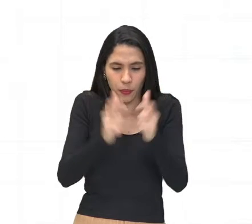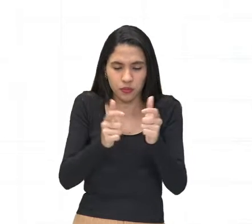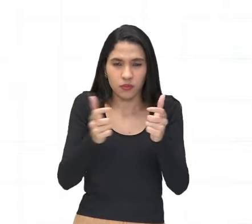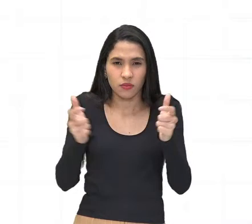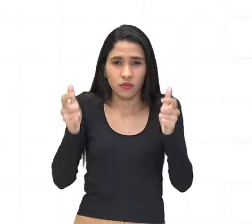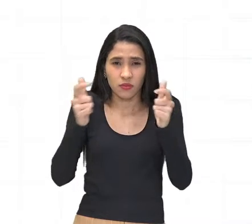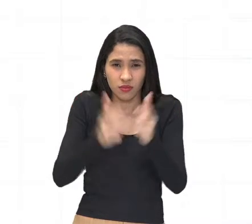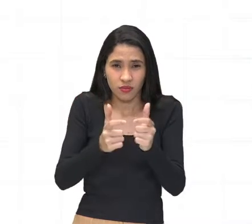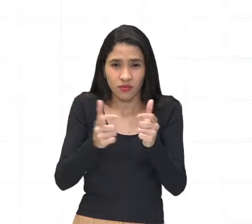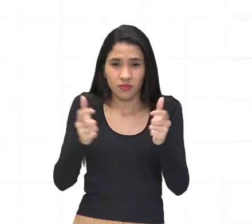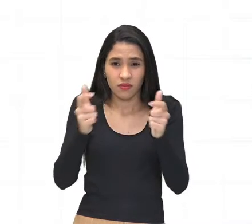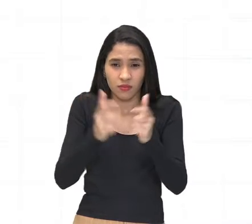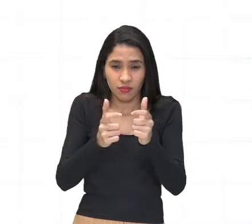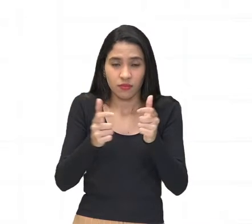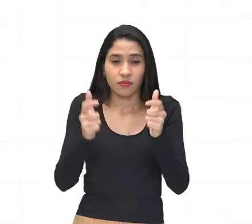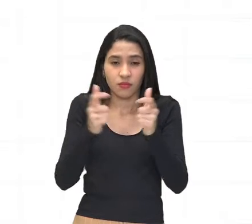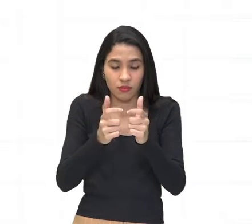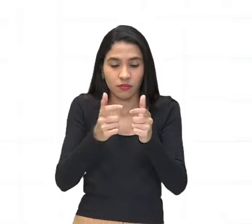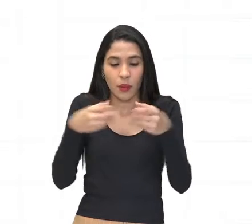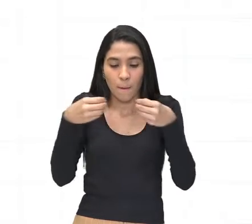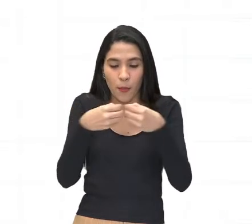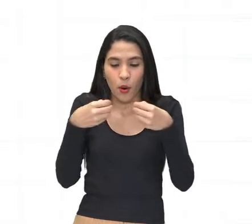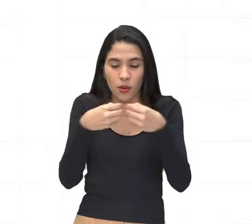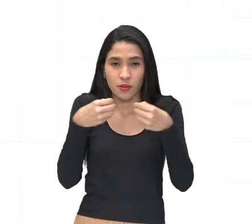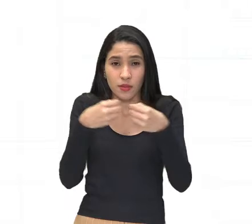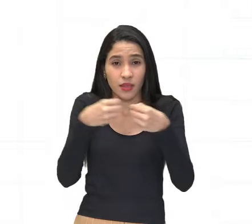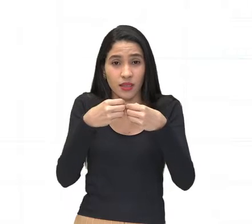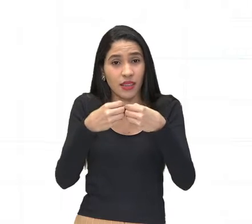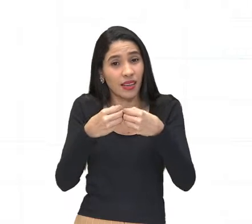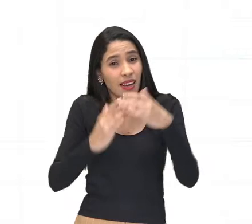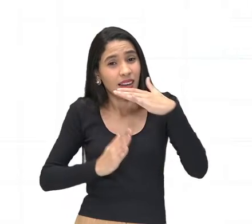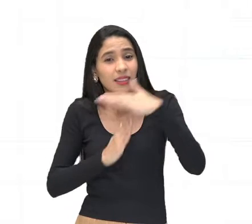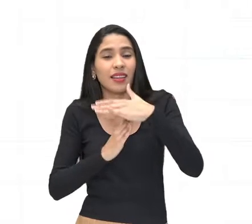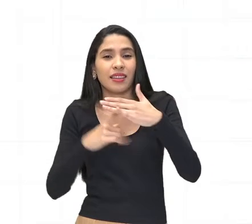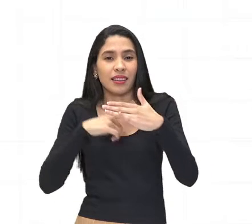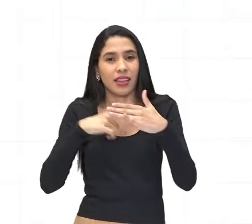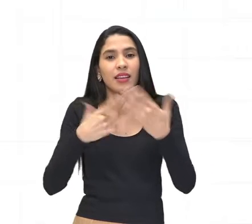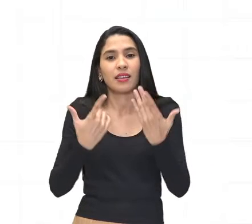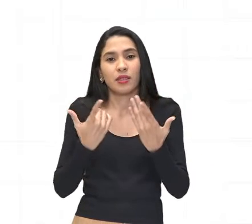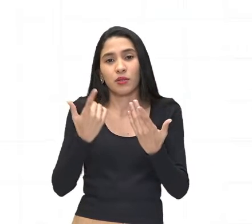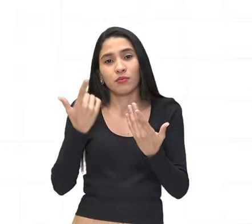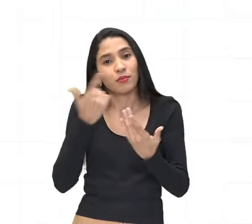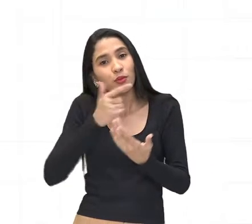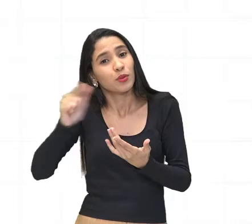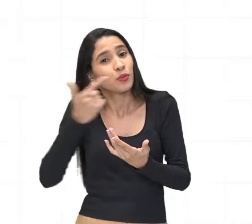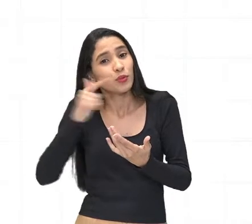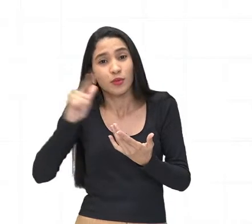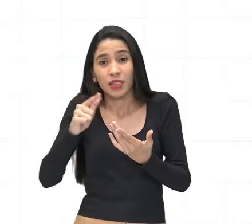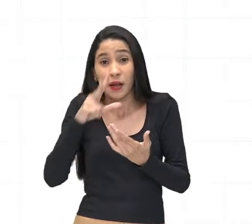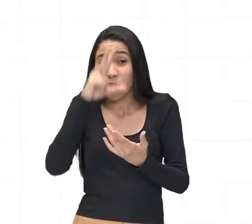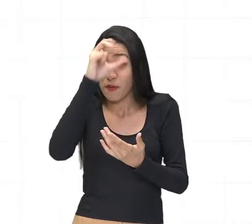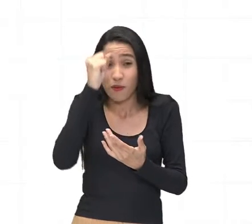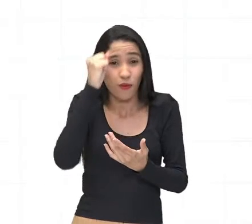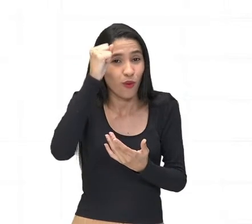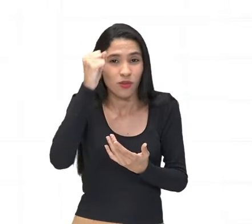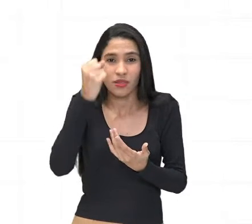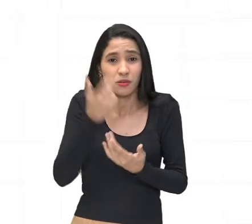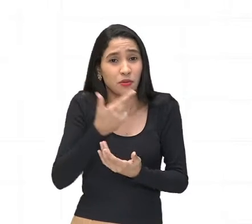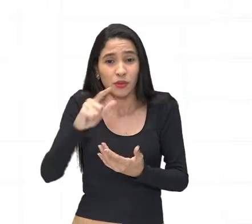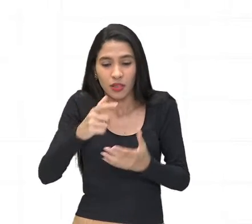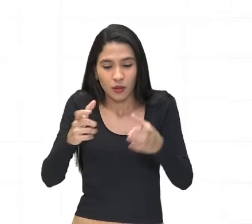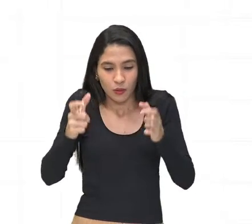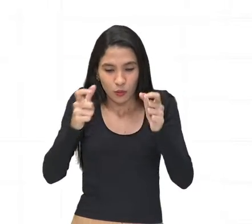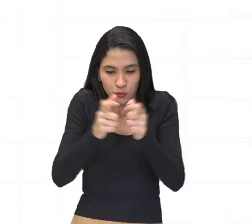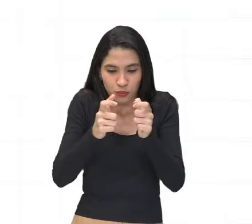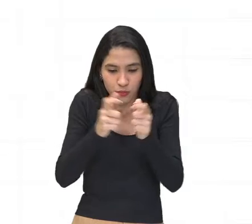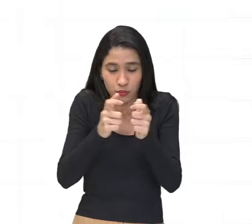ficam mais próximas uma das outras até que tem um momento em que a gente não tem mais essa força, porque elas já vão estar